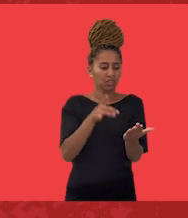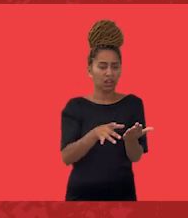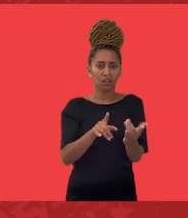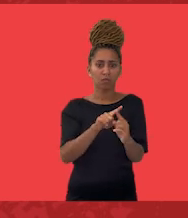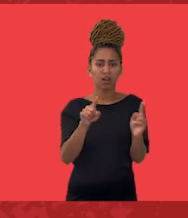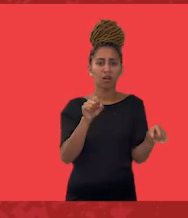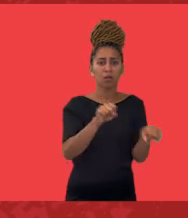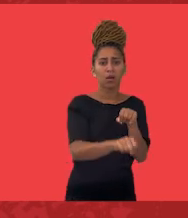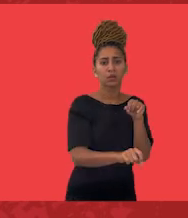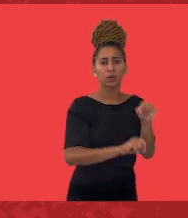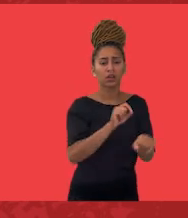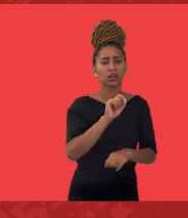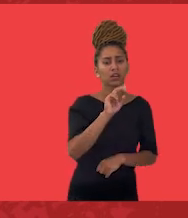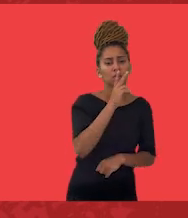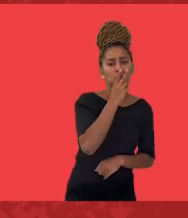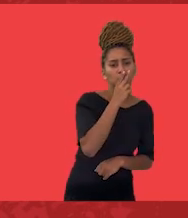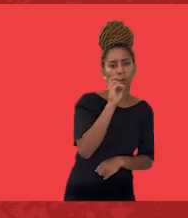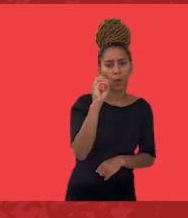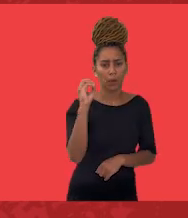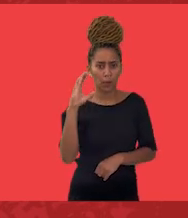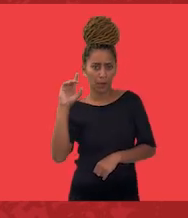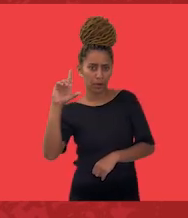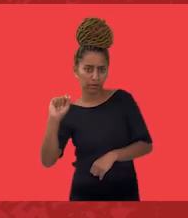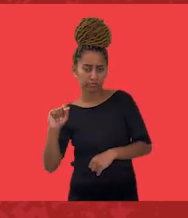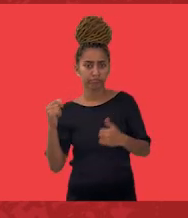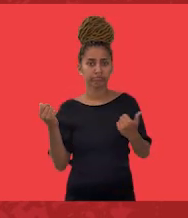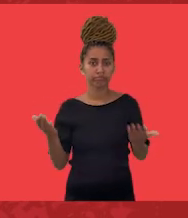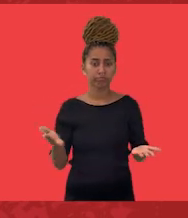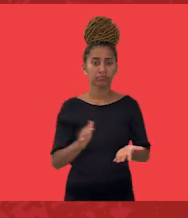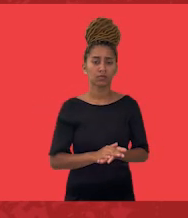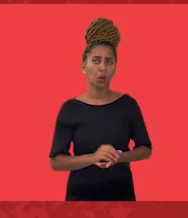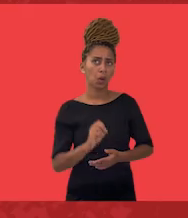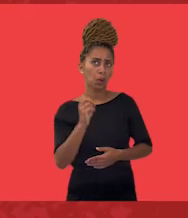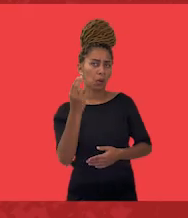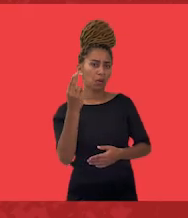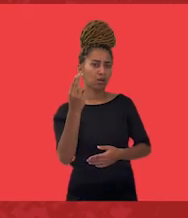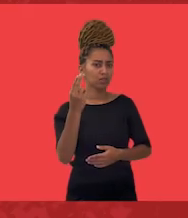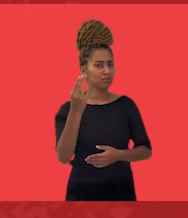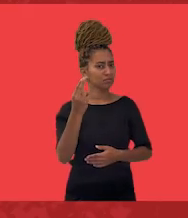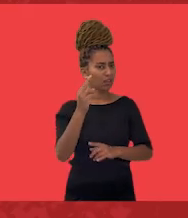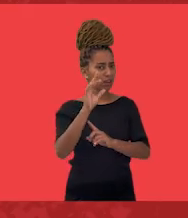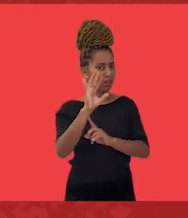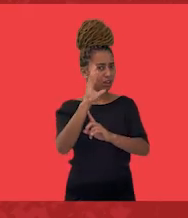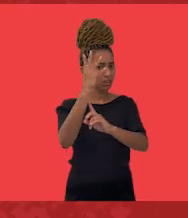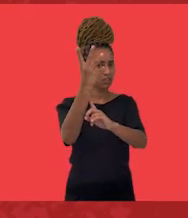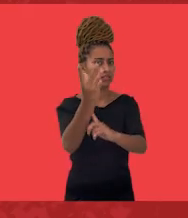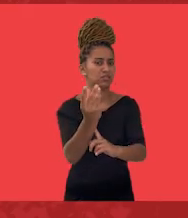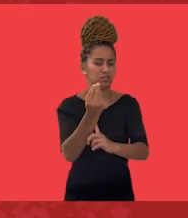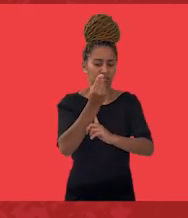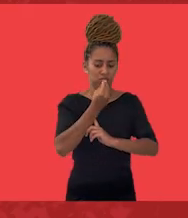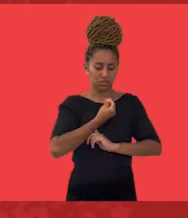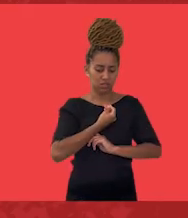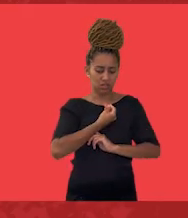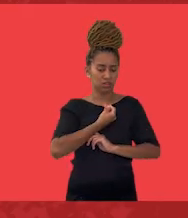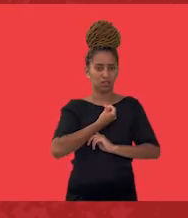2000, Britney de abdômen trincado na TV, nem ela mesma se perdoa. E anda, rebolativa,